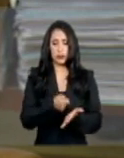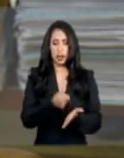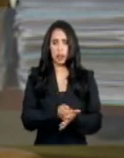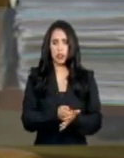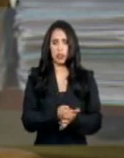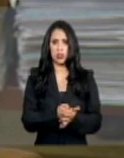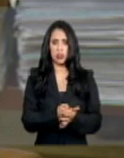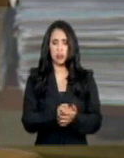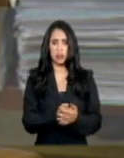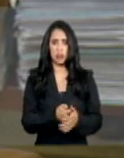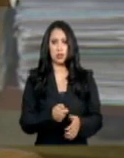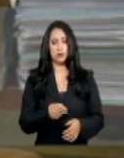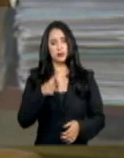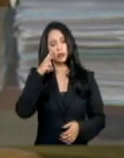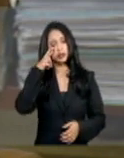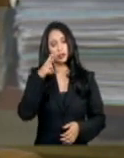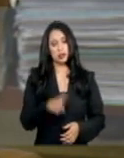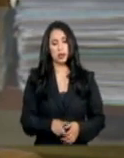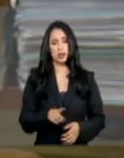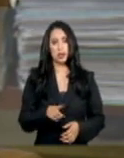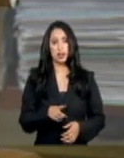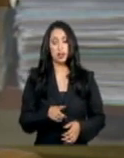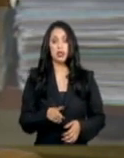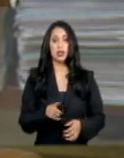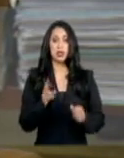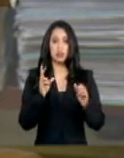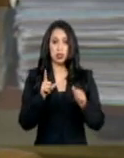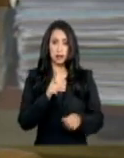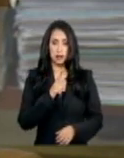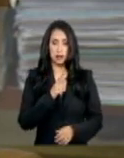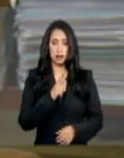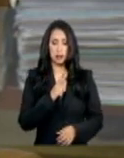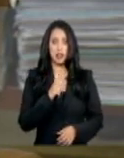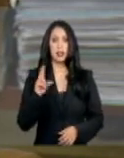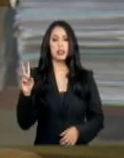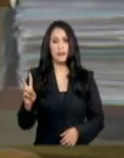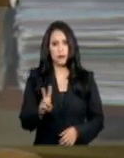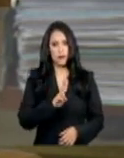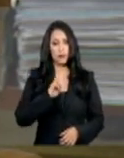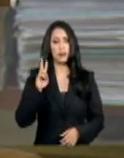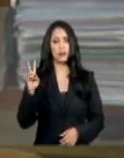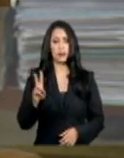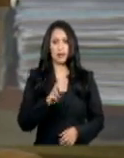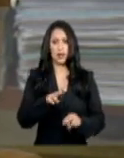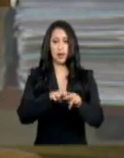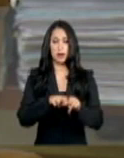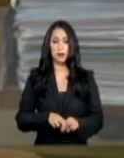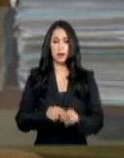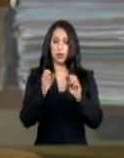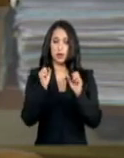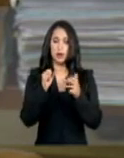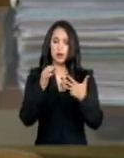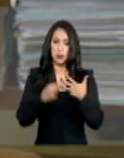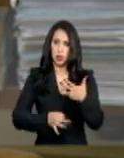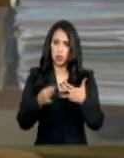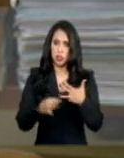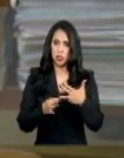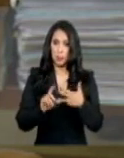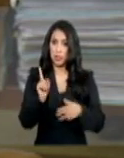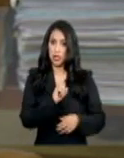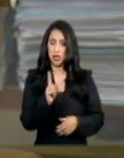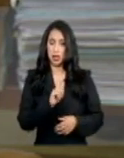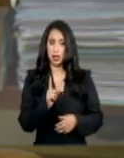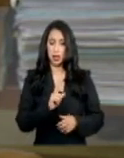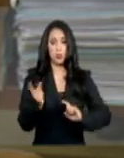sem causa provável a ser valorada pelo poder judiciário mas não pela própria